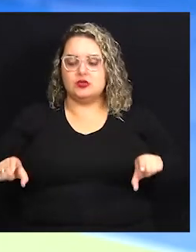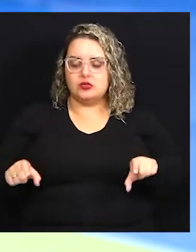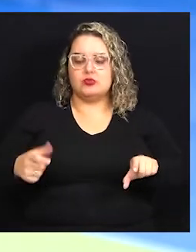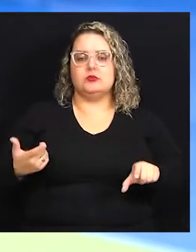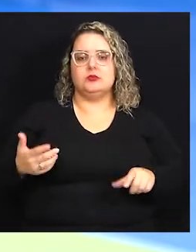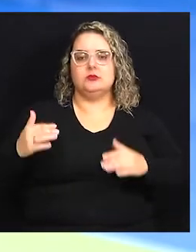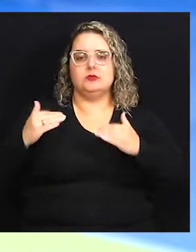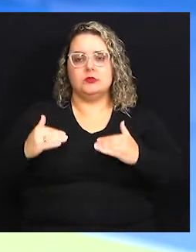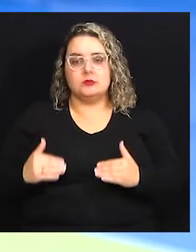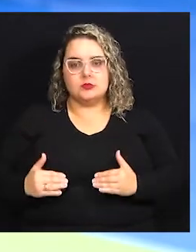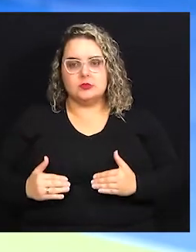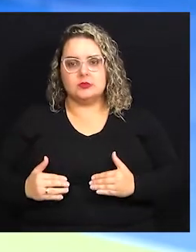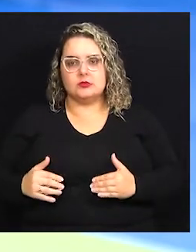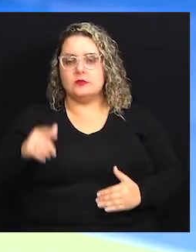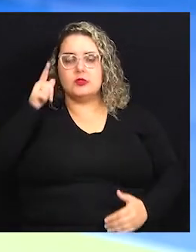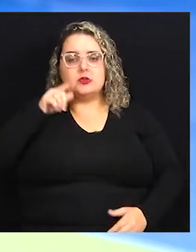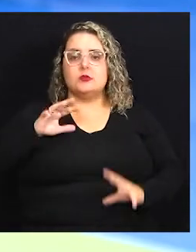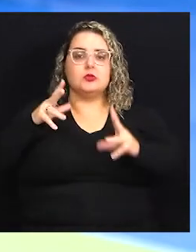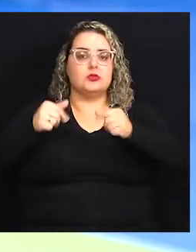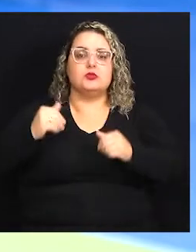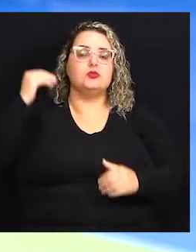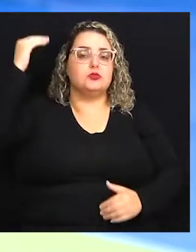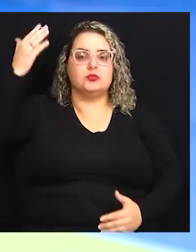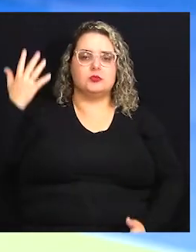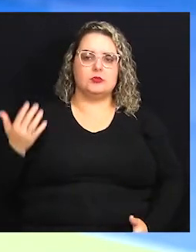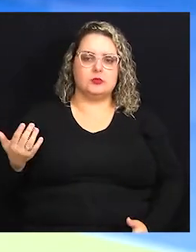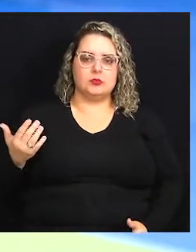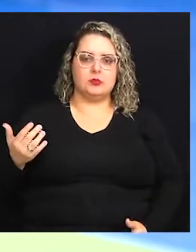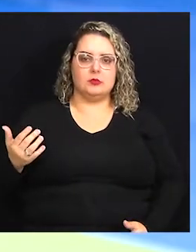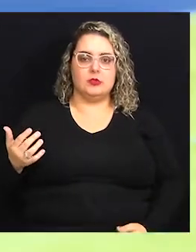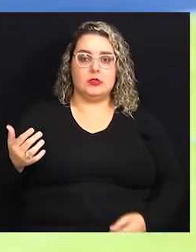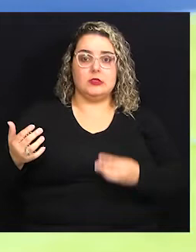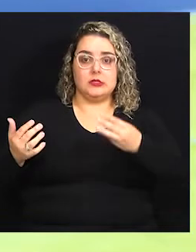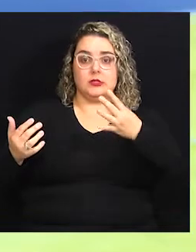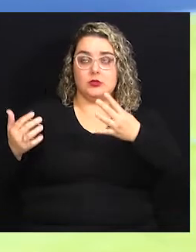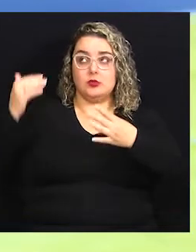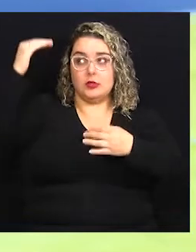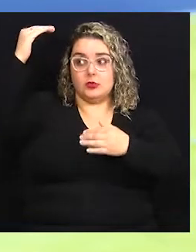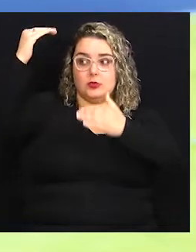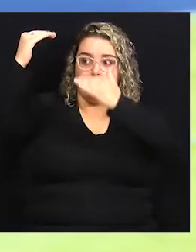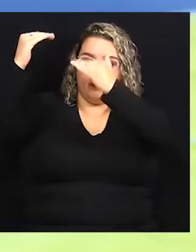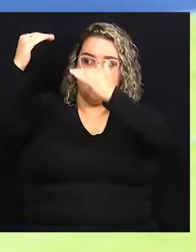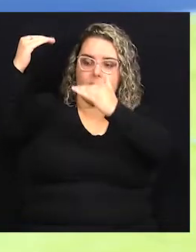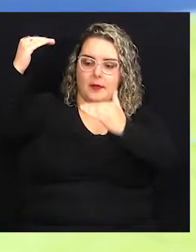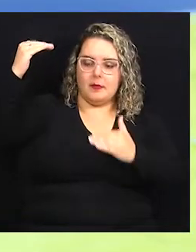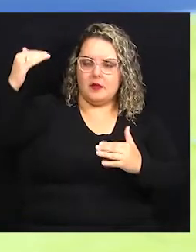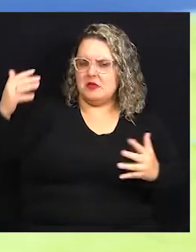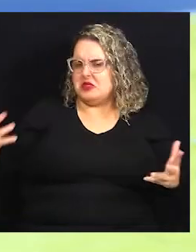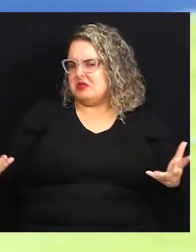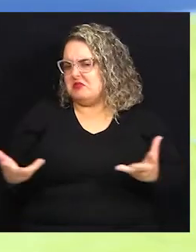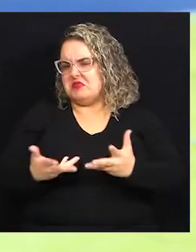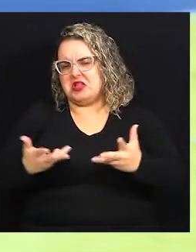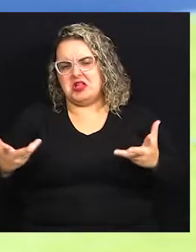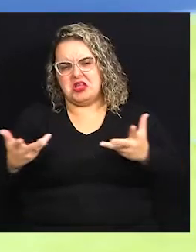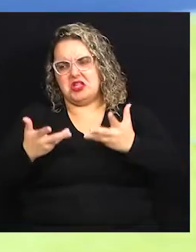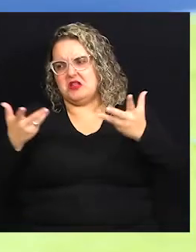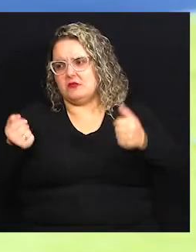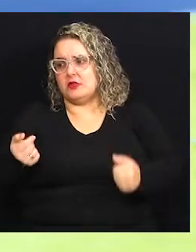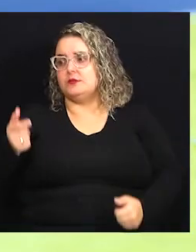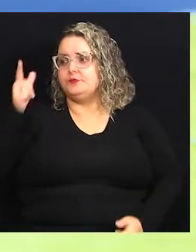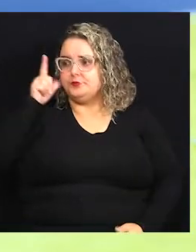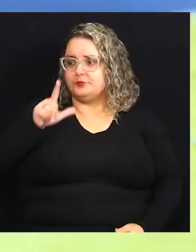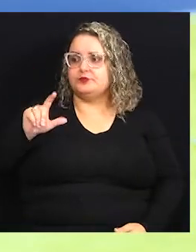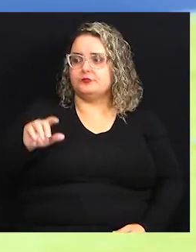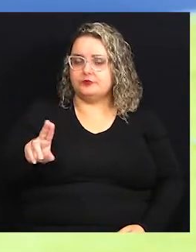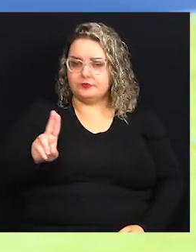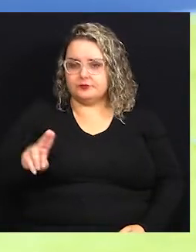conseguir puxar todas as jogadoras para o adulto. Mas se você puxar 3, 4, já vai ser maravilhoso. Vocês já